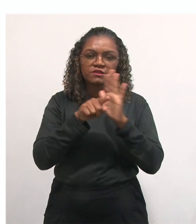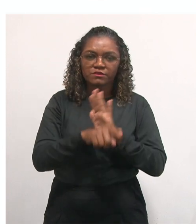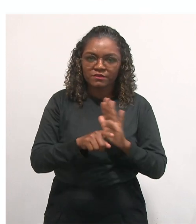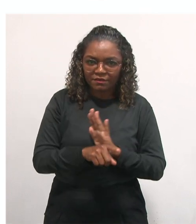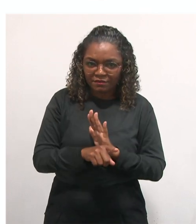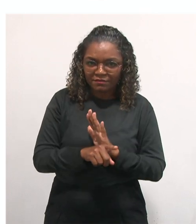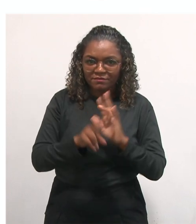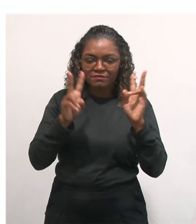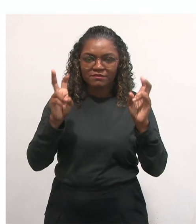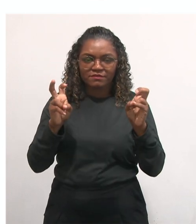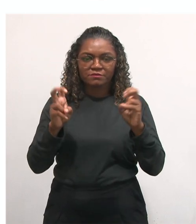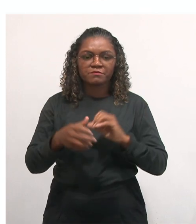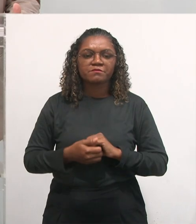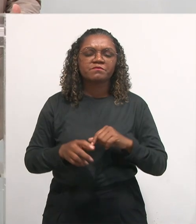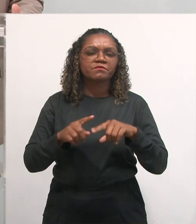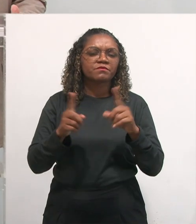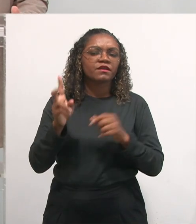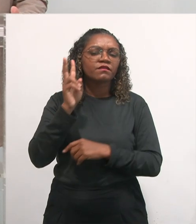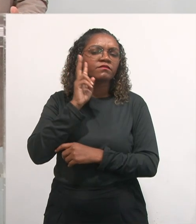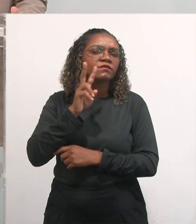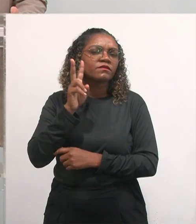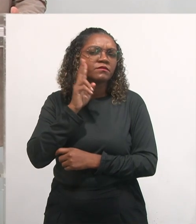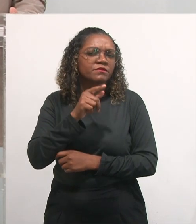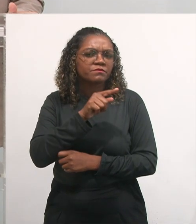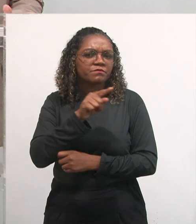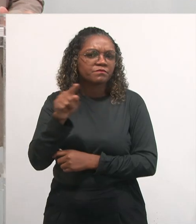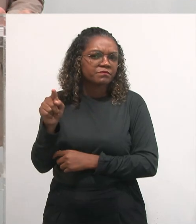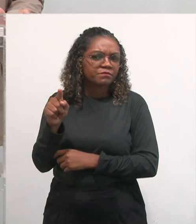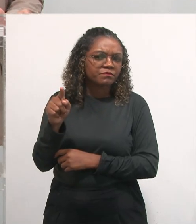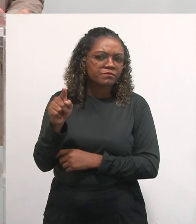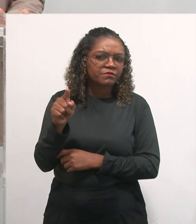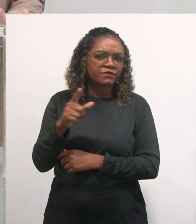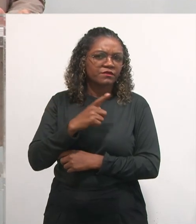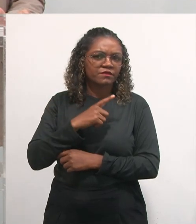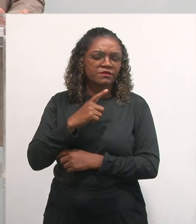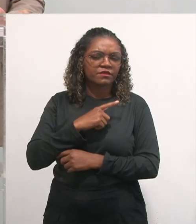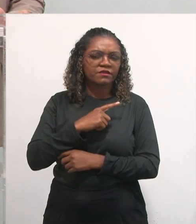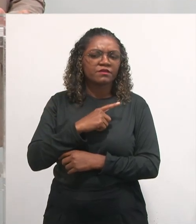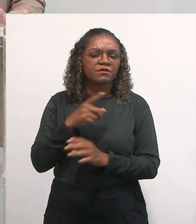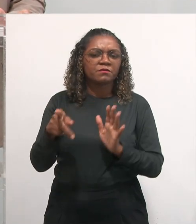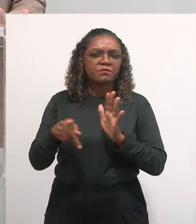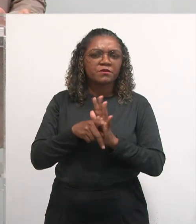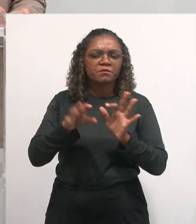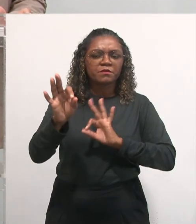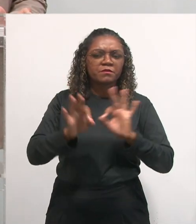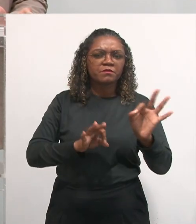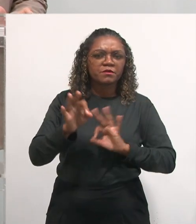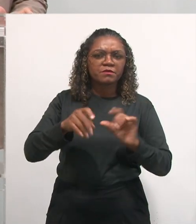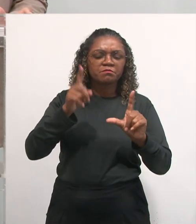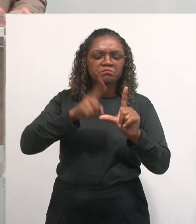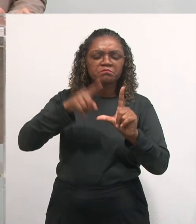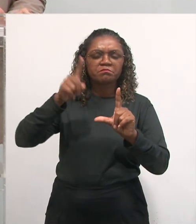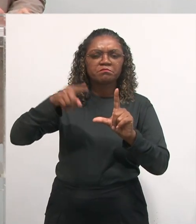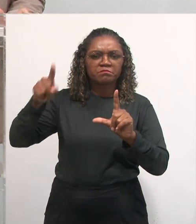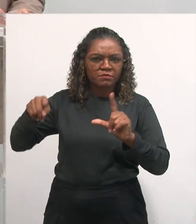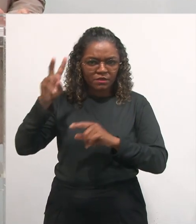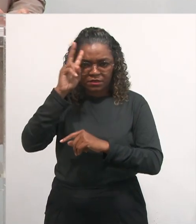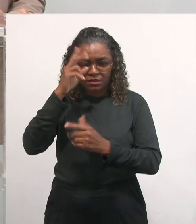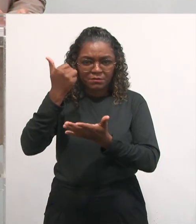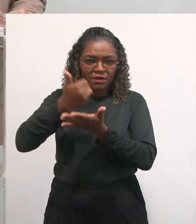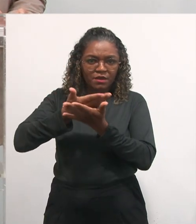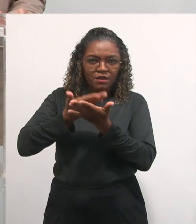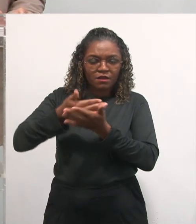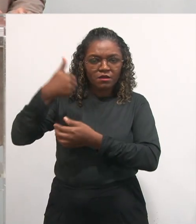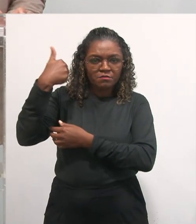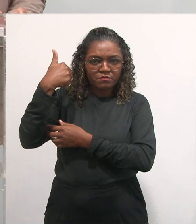questionários. Questionários, vocês lembram lá do plano de estatística, da nossa primeira aula, nosso plano de estatística, é uma